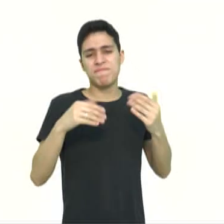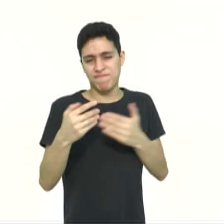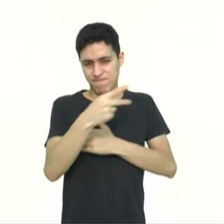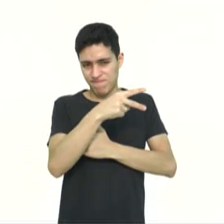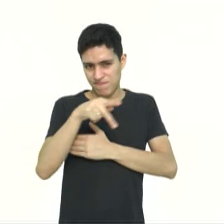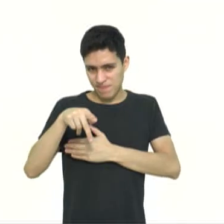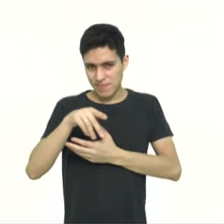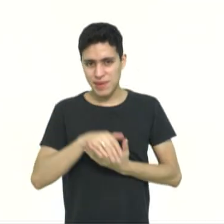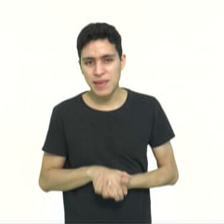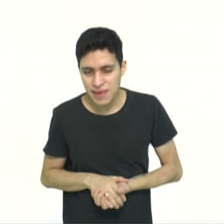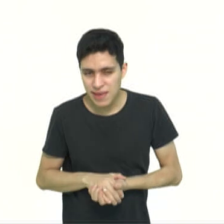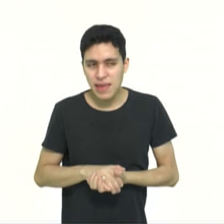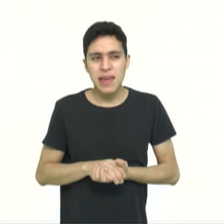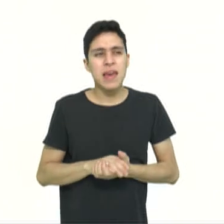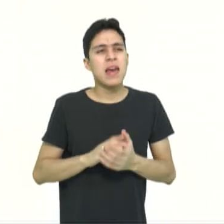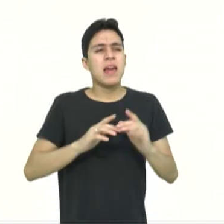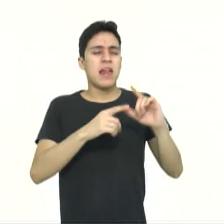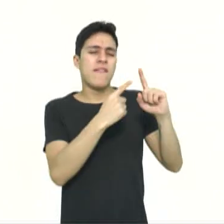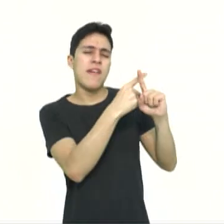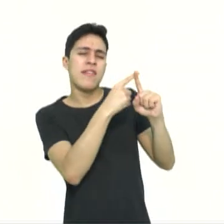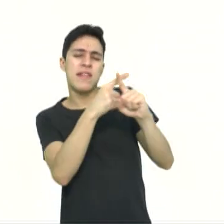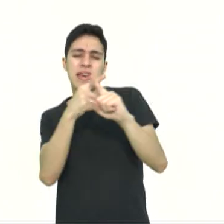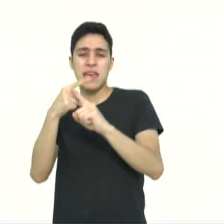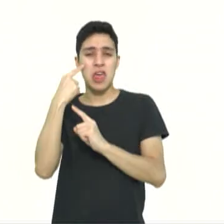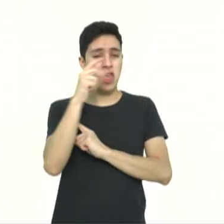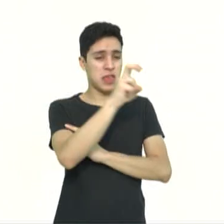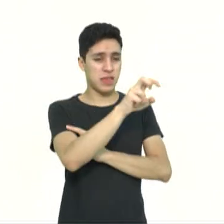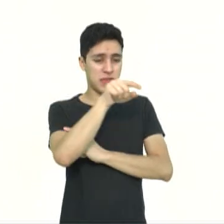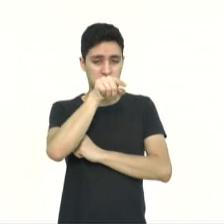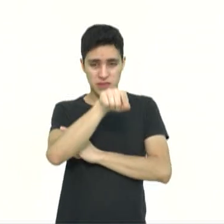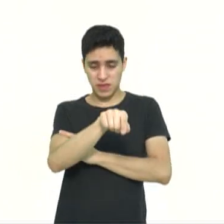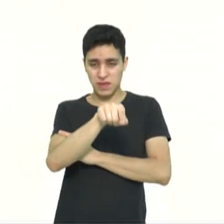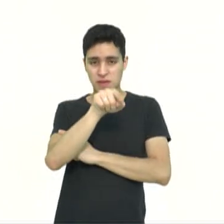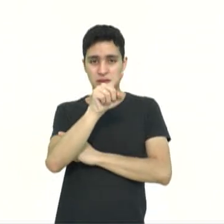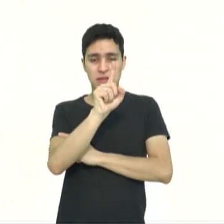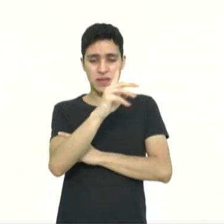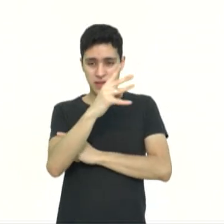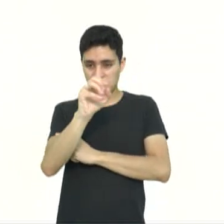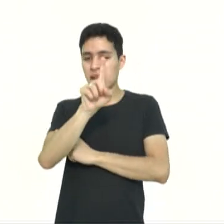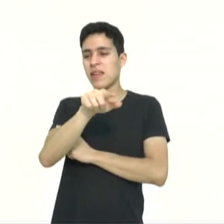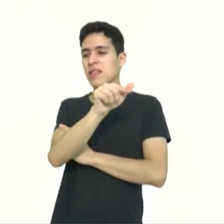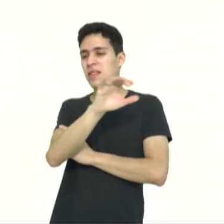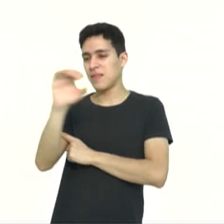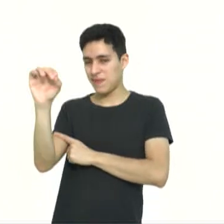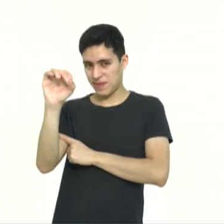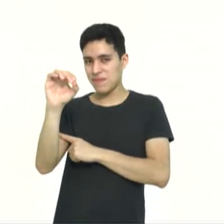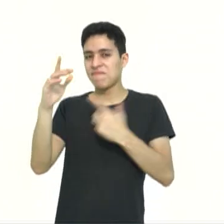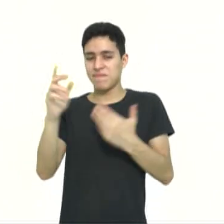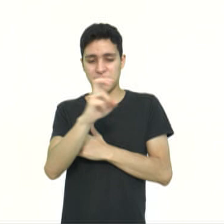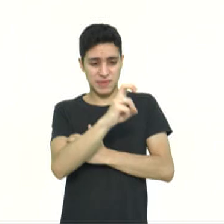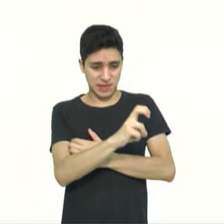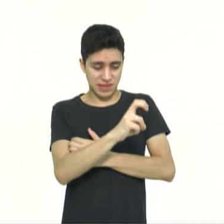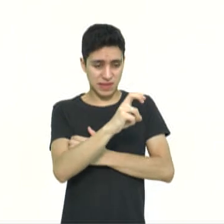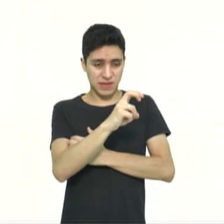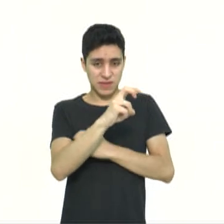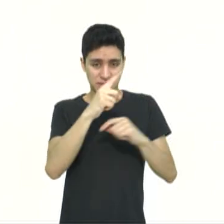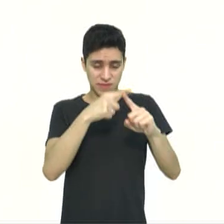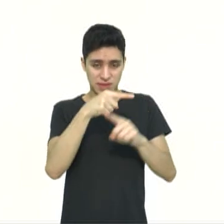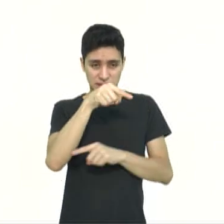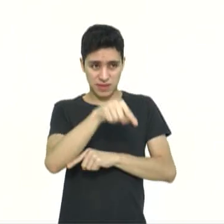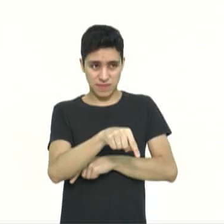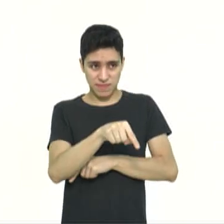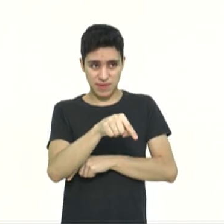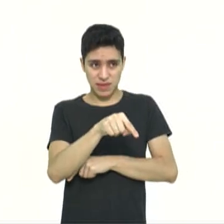2P. Fazendo a multiplicação, 5 vezes 140, 700. 5 vezes menos P,